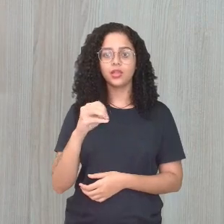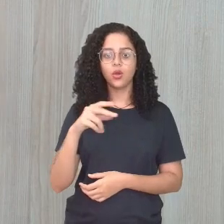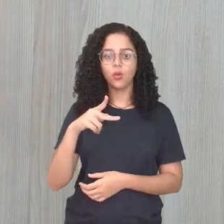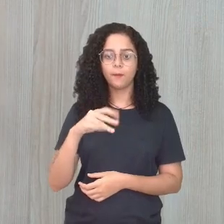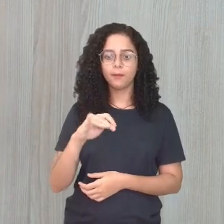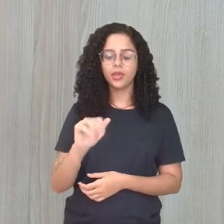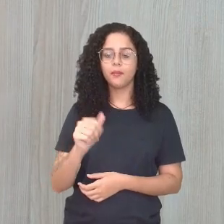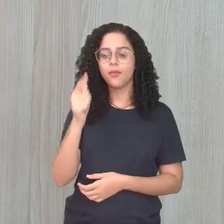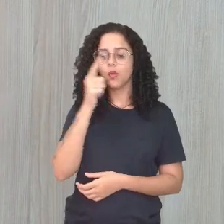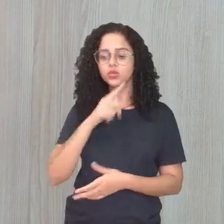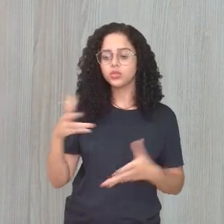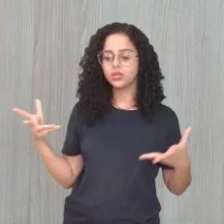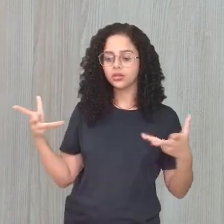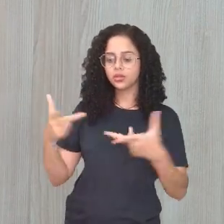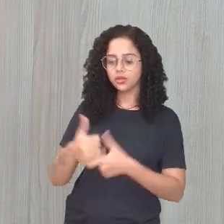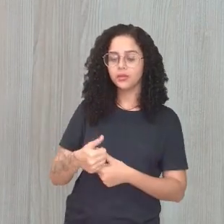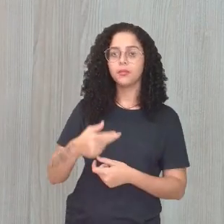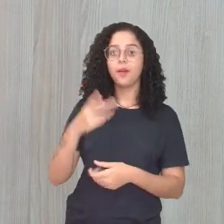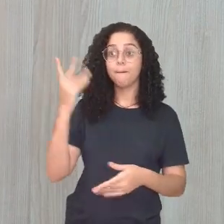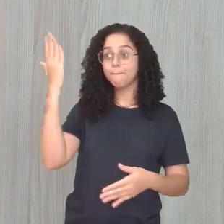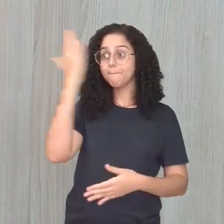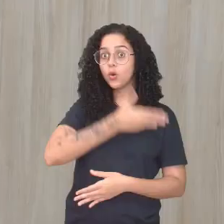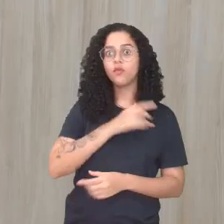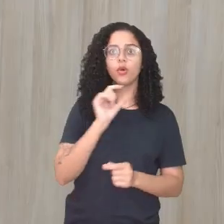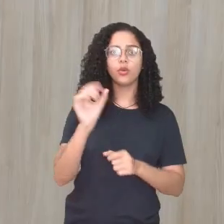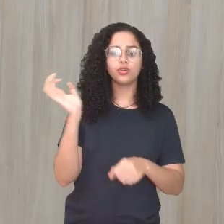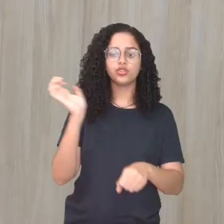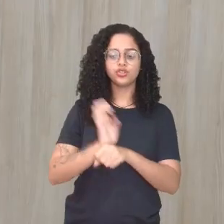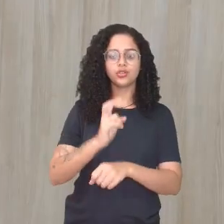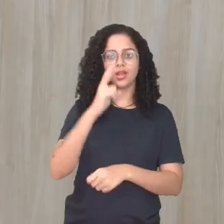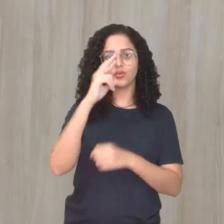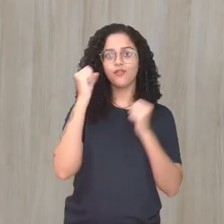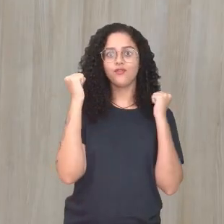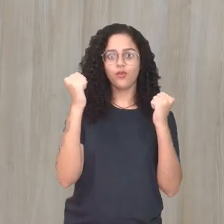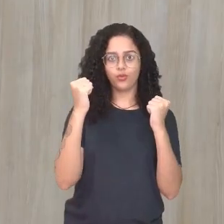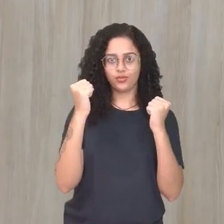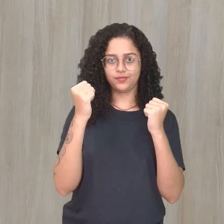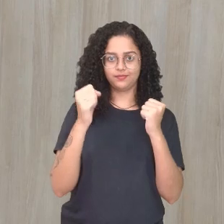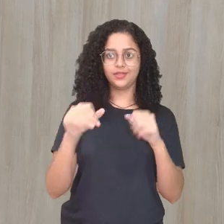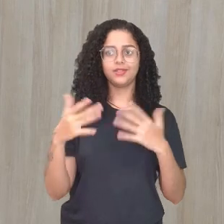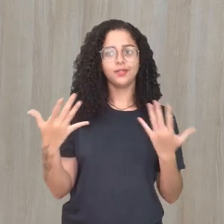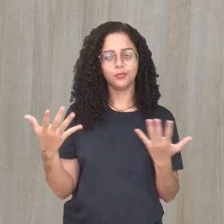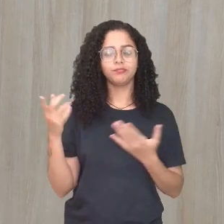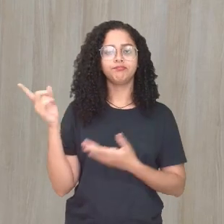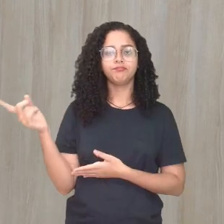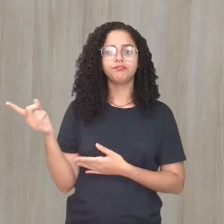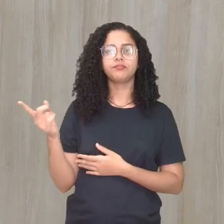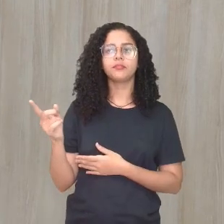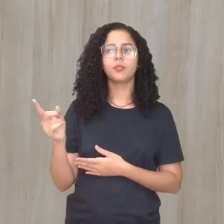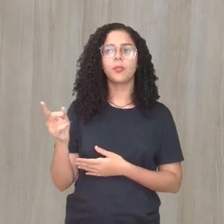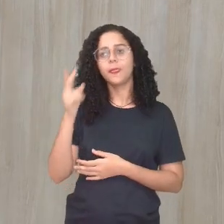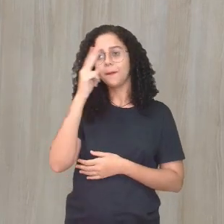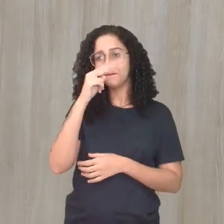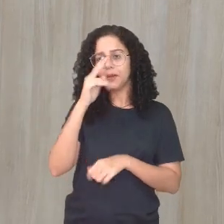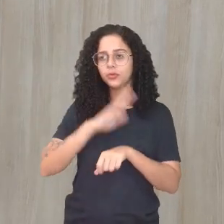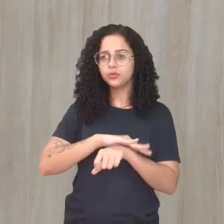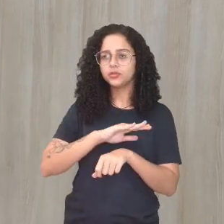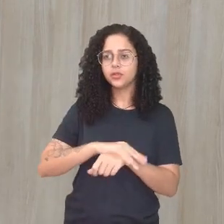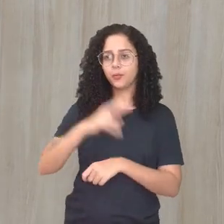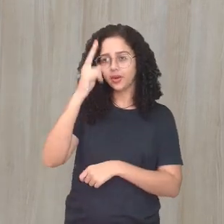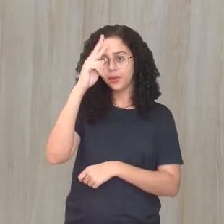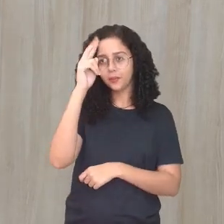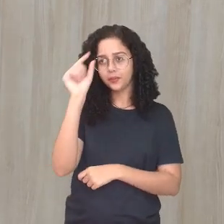poder provar que o Estado é forte. É forte, exatamente. E nesse sentido, ao mesmo tempo, vamos